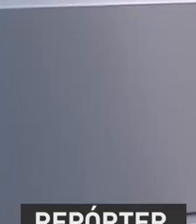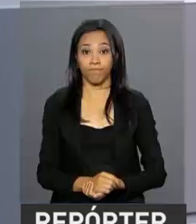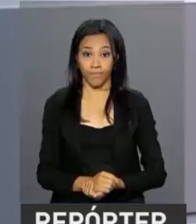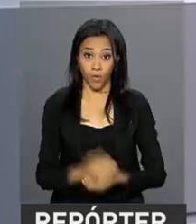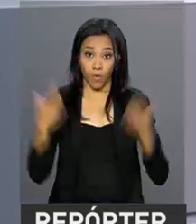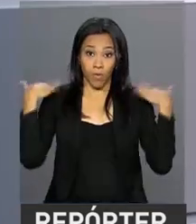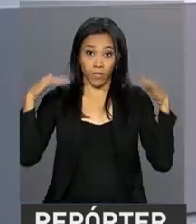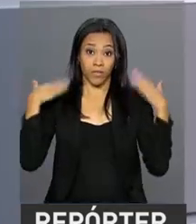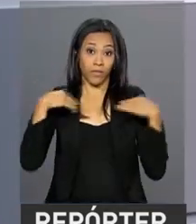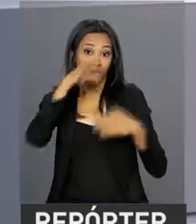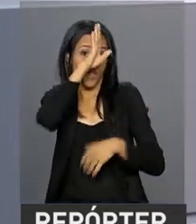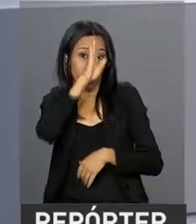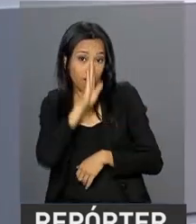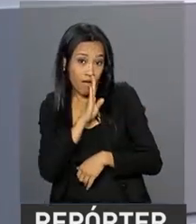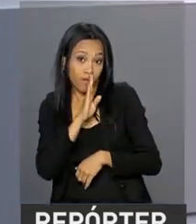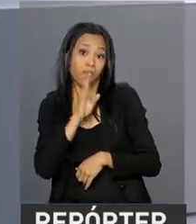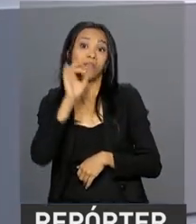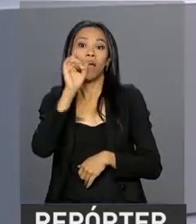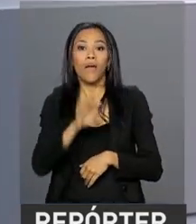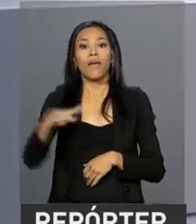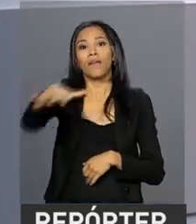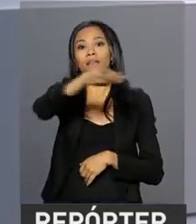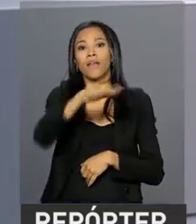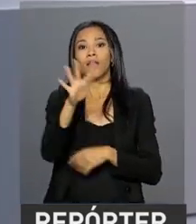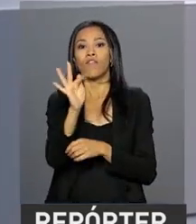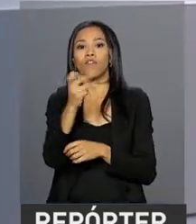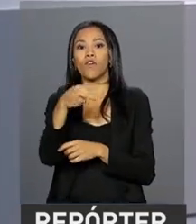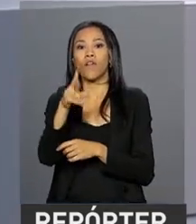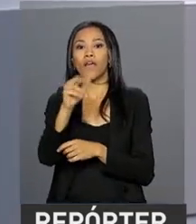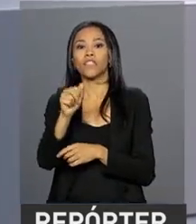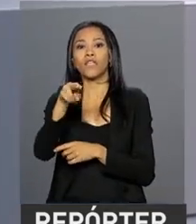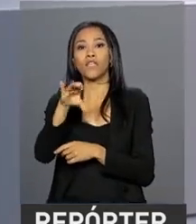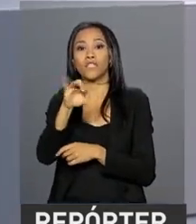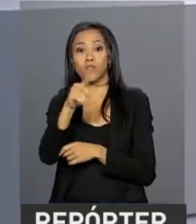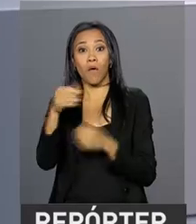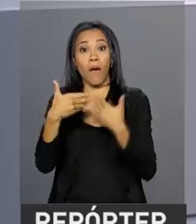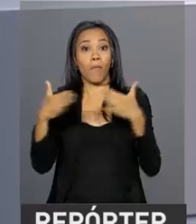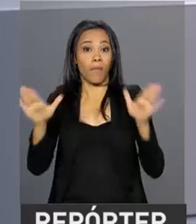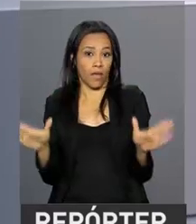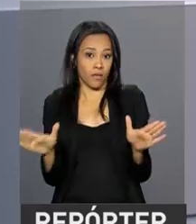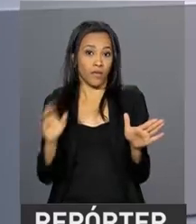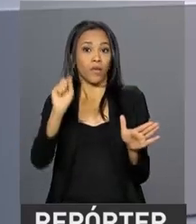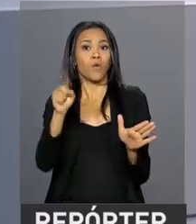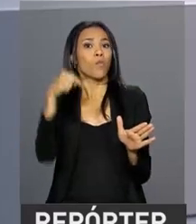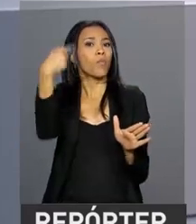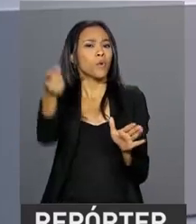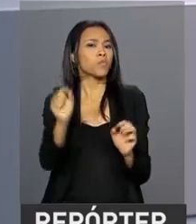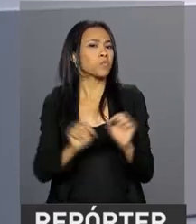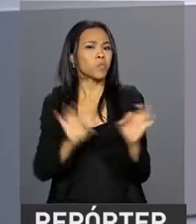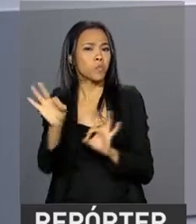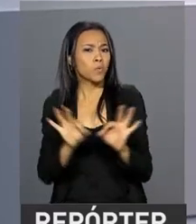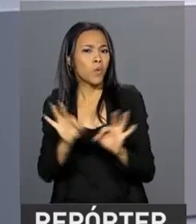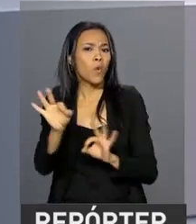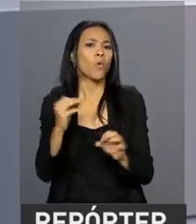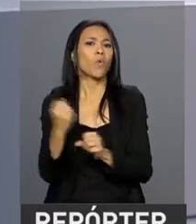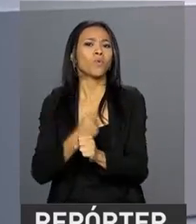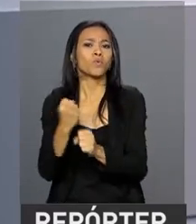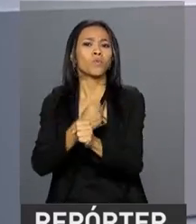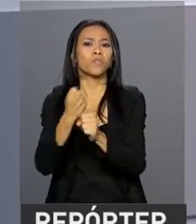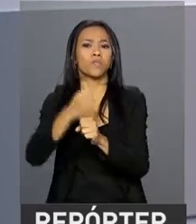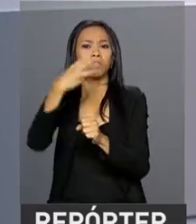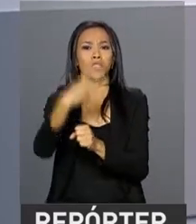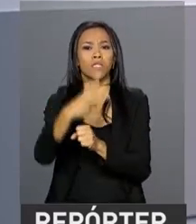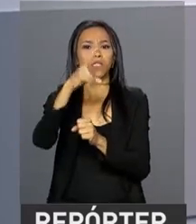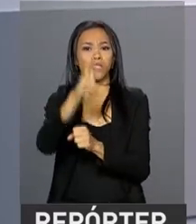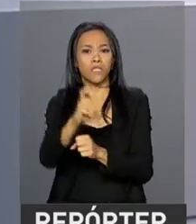O passeio é de graça e depende da Floresta Nacional estar aberta à visitação. O próximo passo será a construção de um percurso de